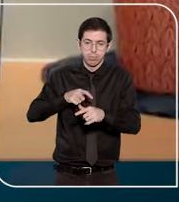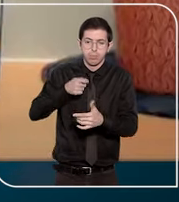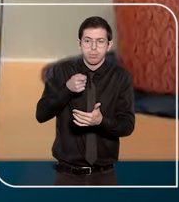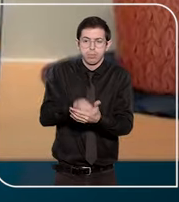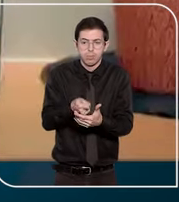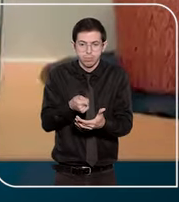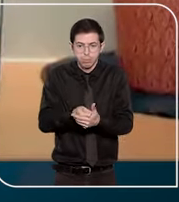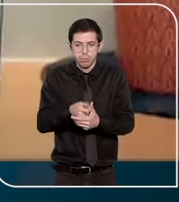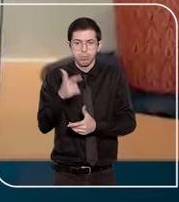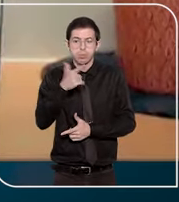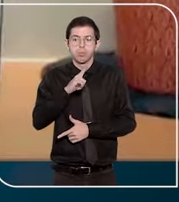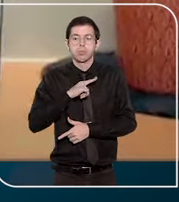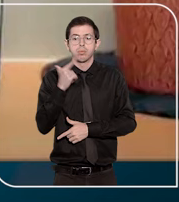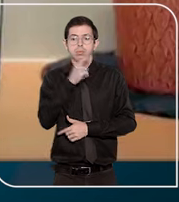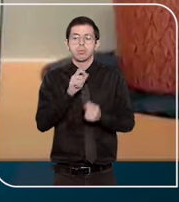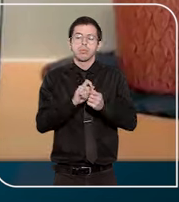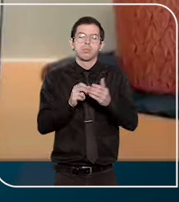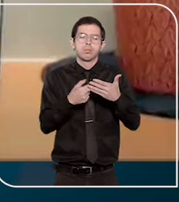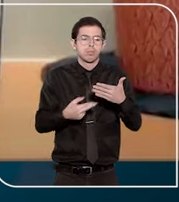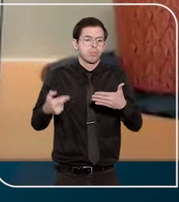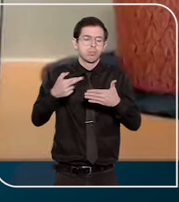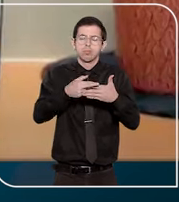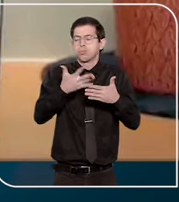para interposição do recurso, etc.